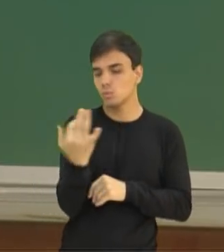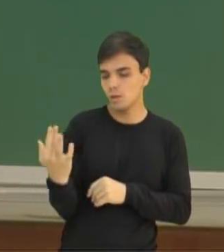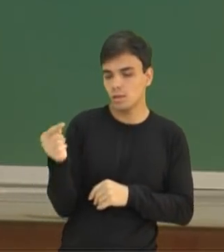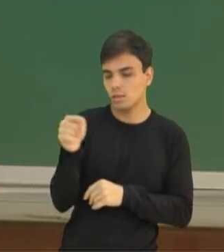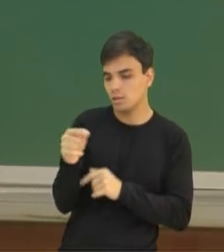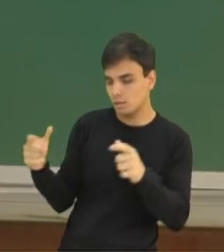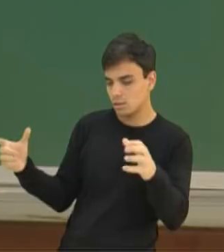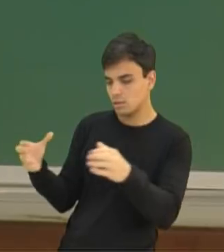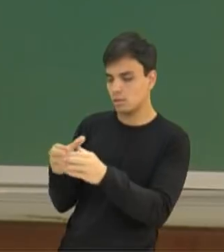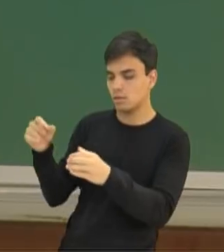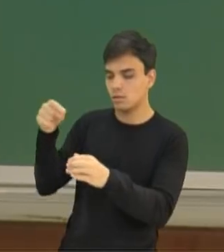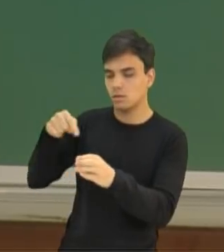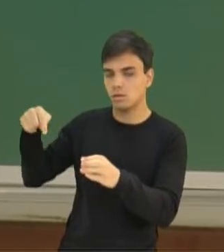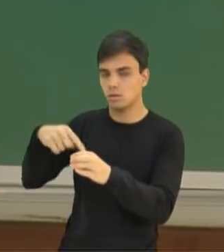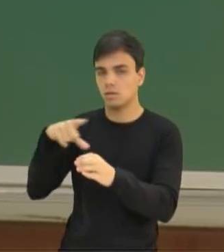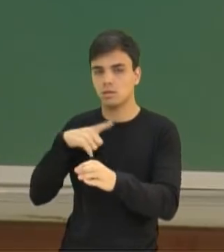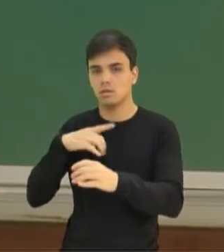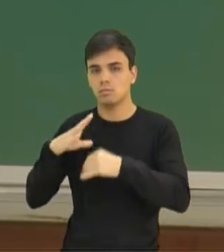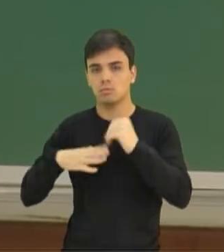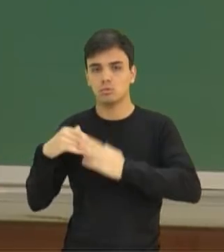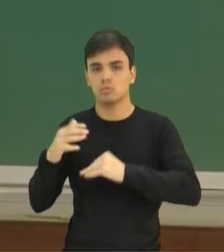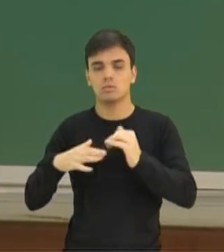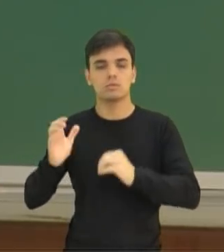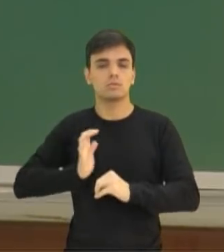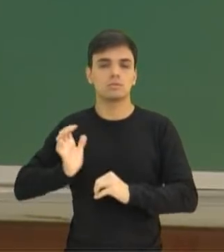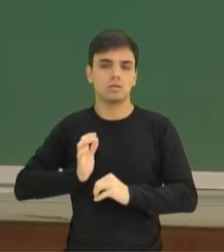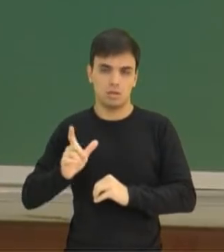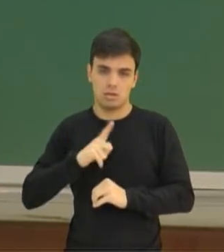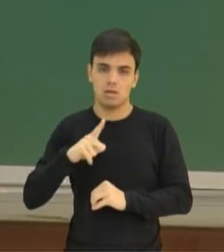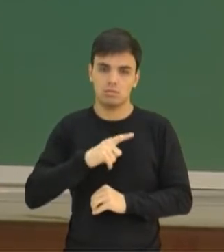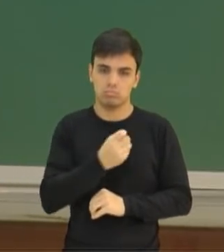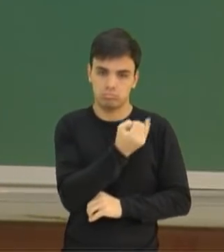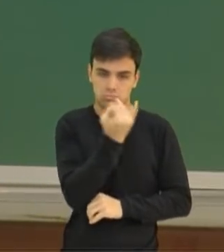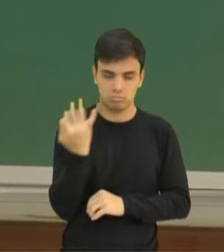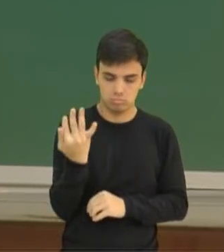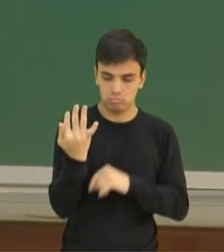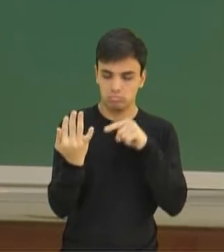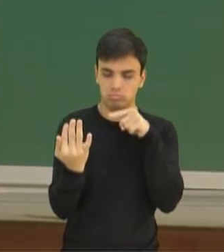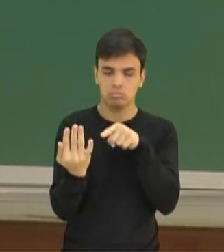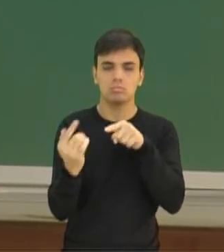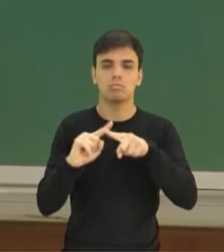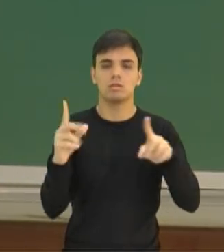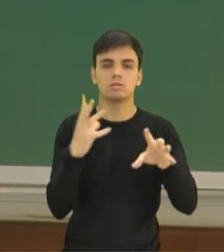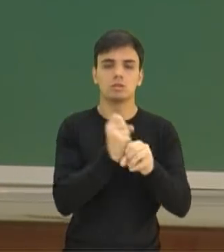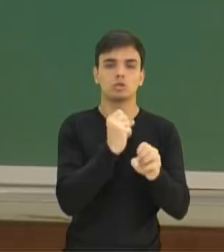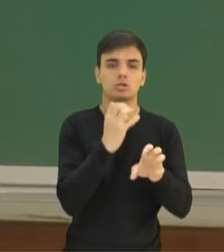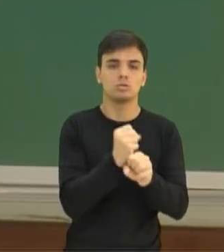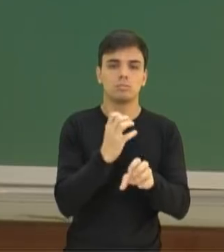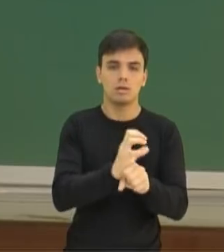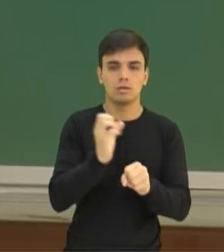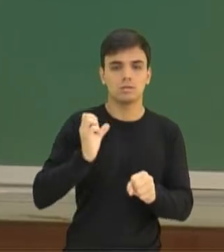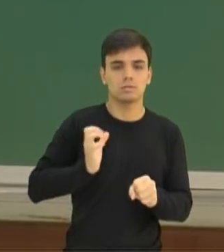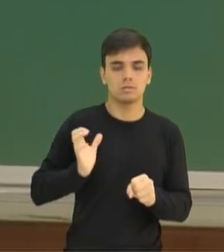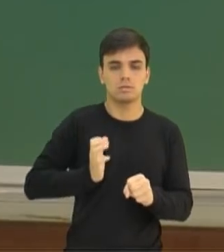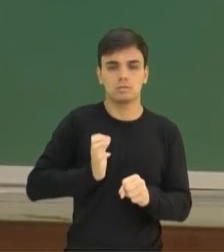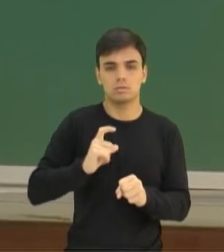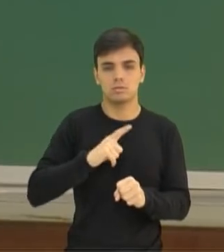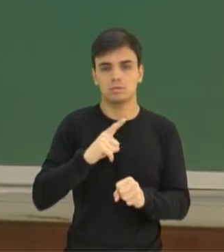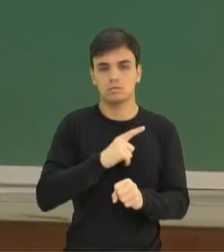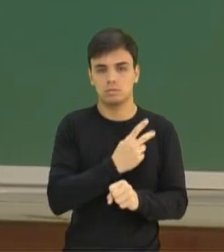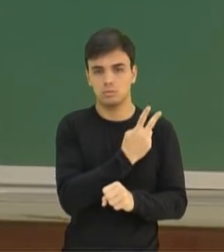de riquezas é registrado através de um número. Vai somar as riquezas e vai ter um número. Esse número a gente chama